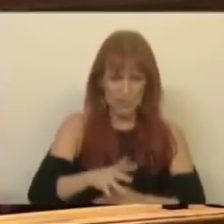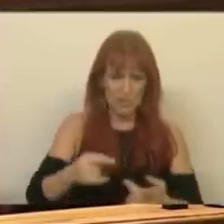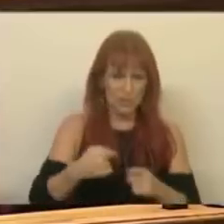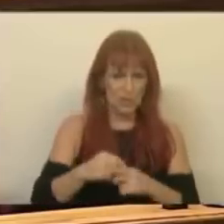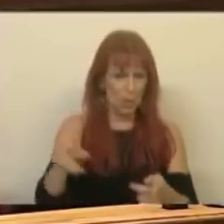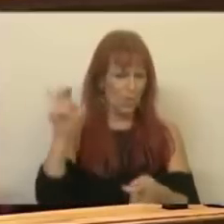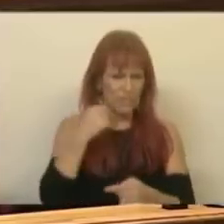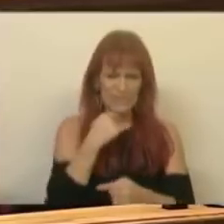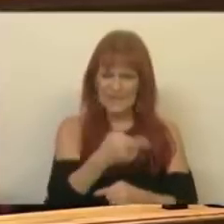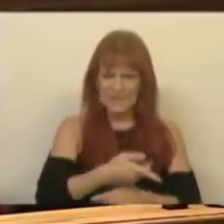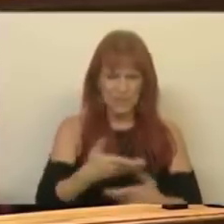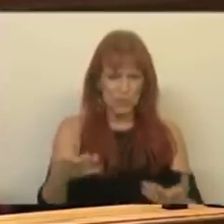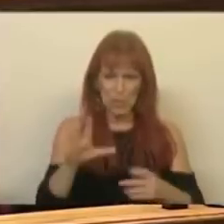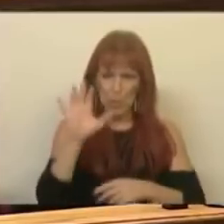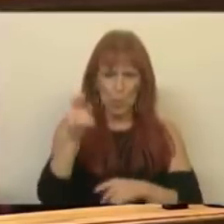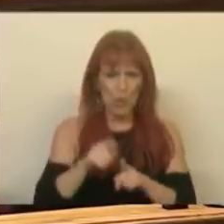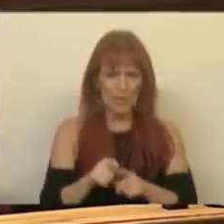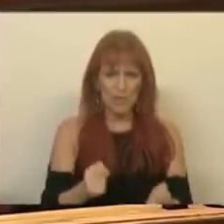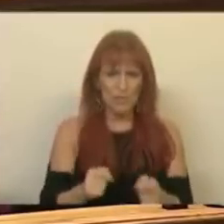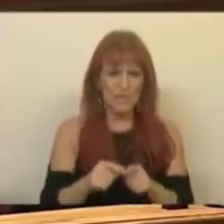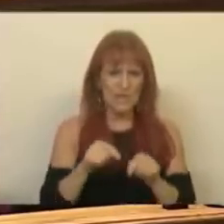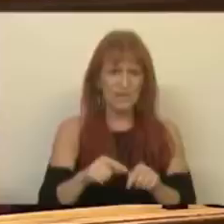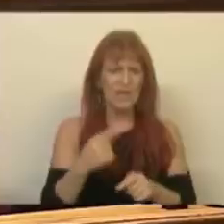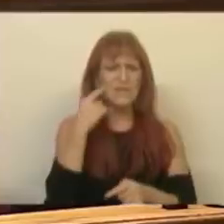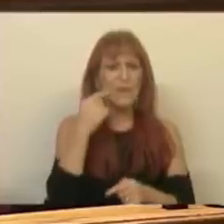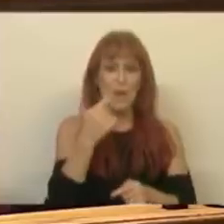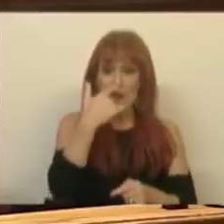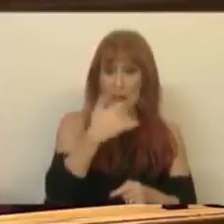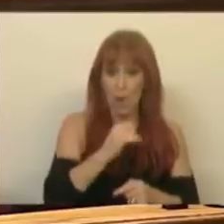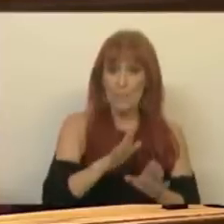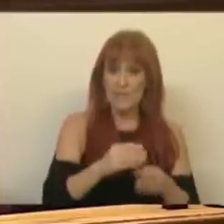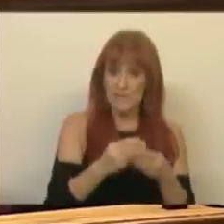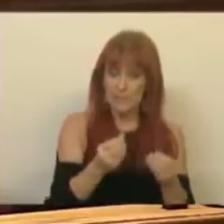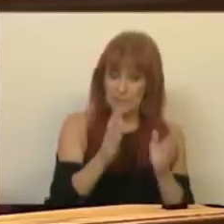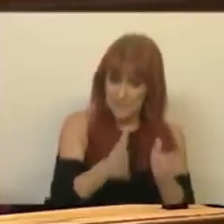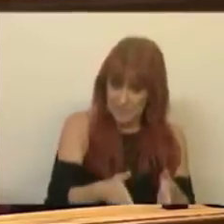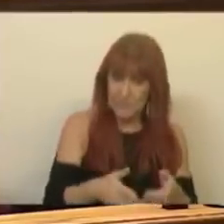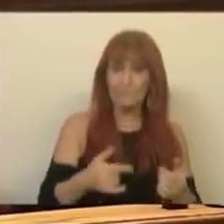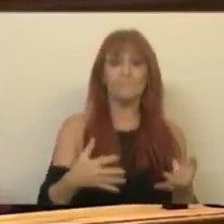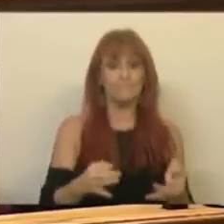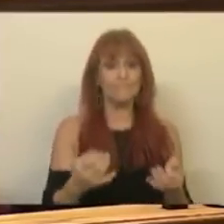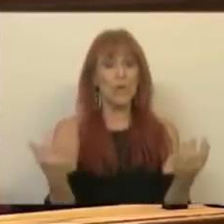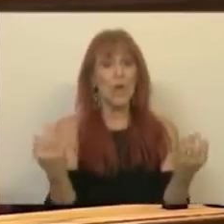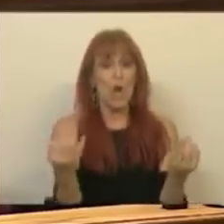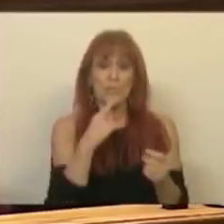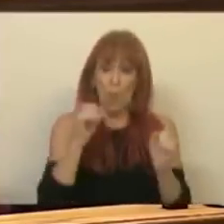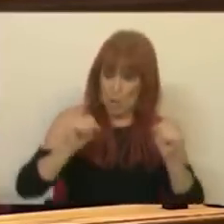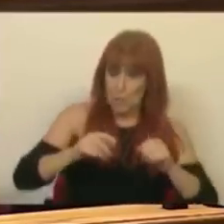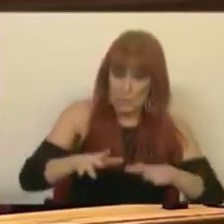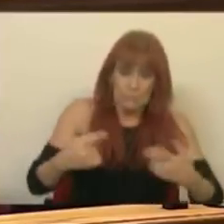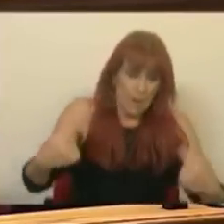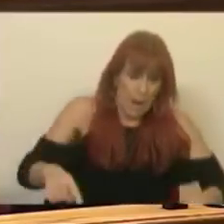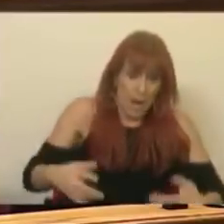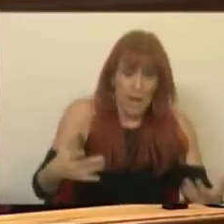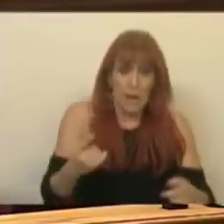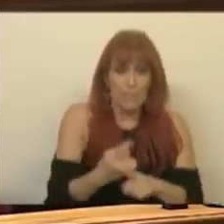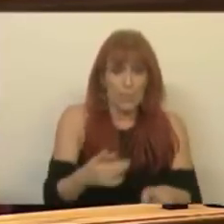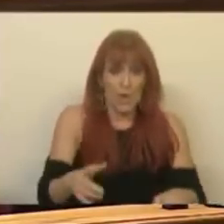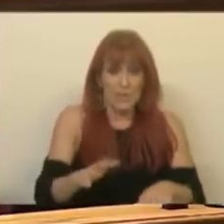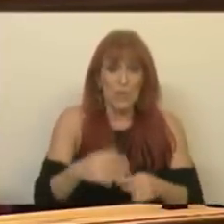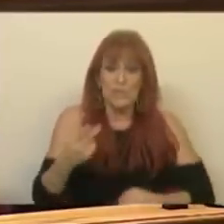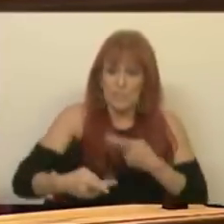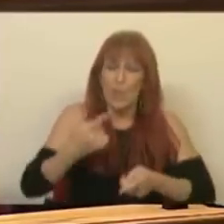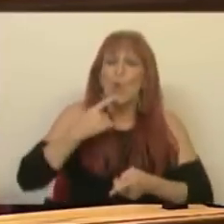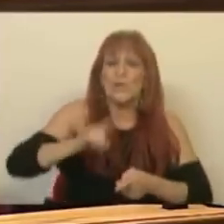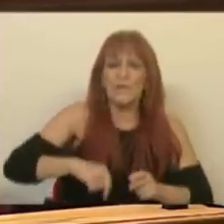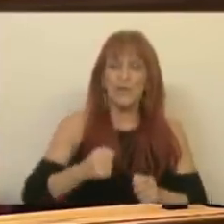ouvimos dizer que quando se aponte fica um erro ele deve ser corrigido e nesse aspeto nós não podemos concordar mais e nesse sentido a